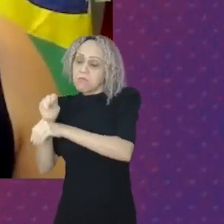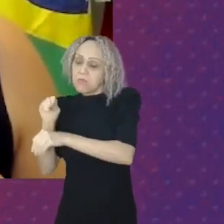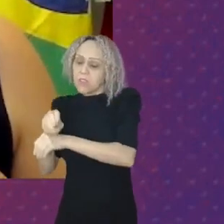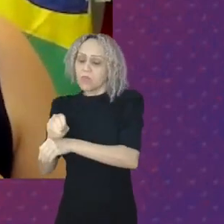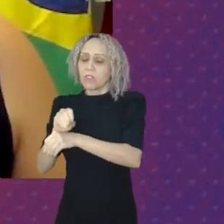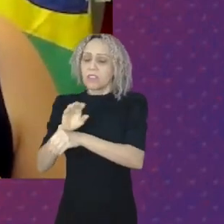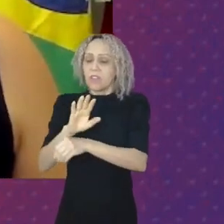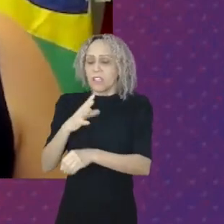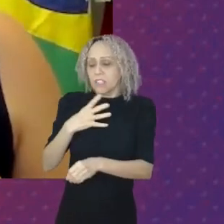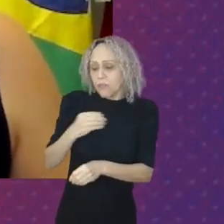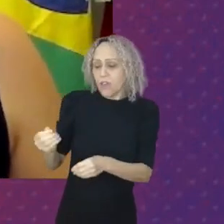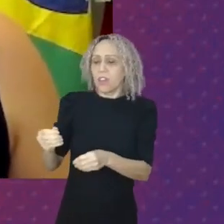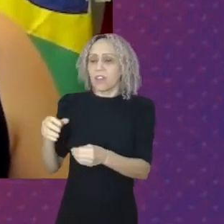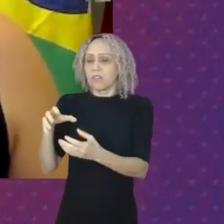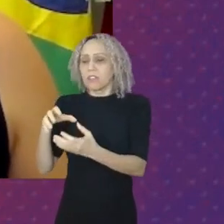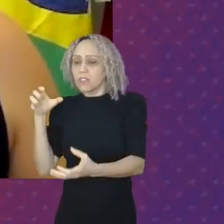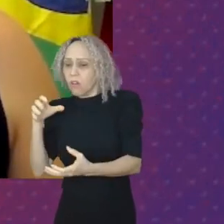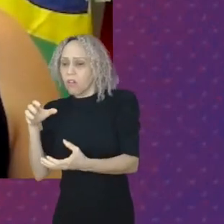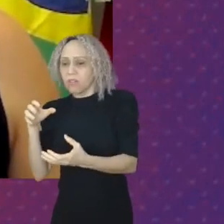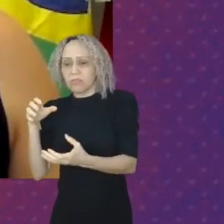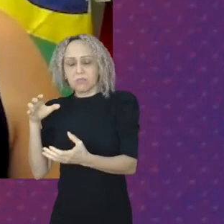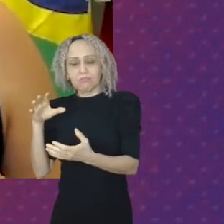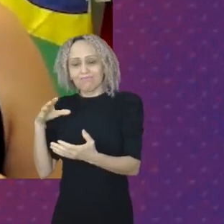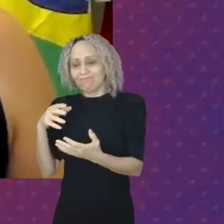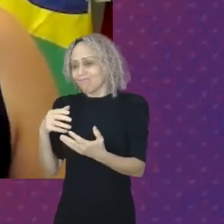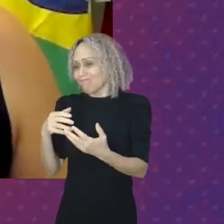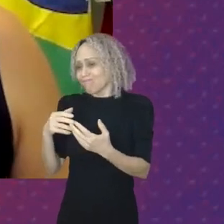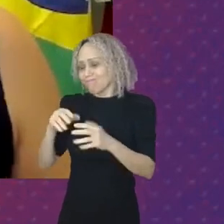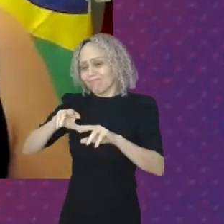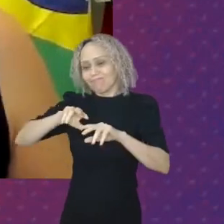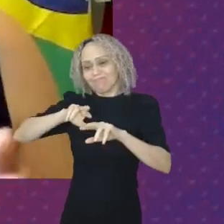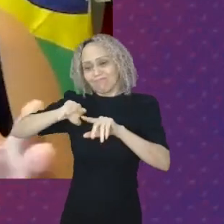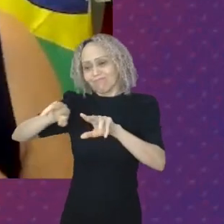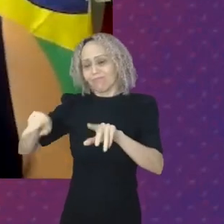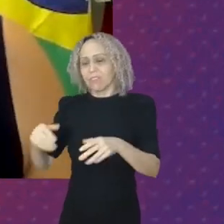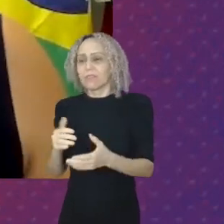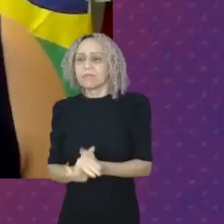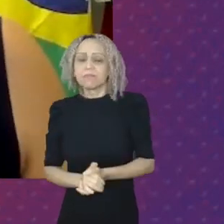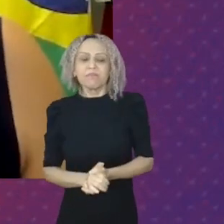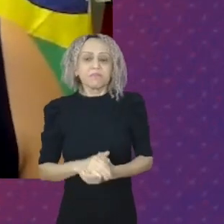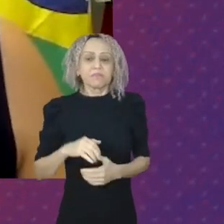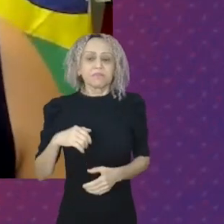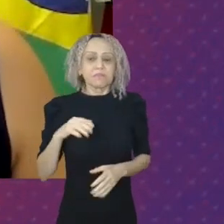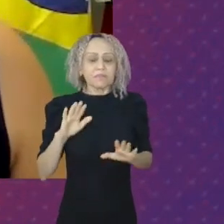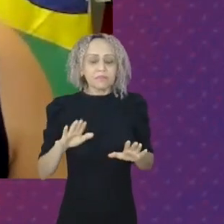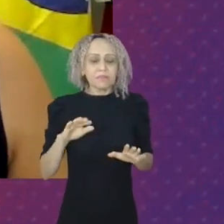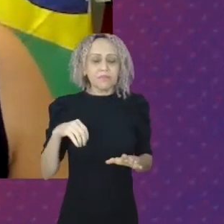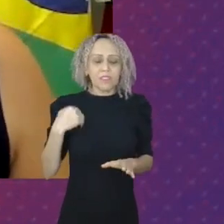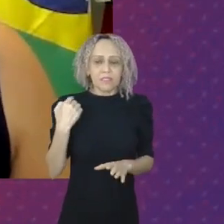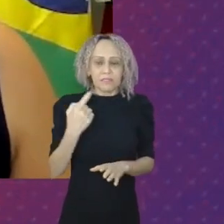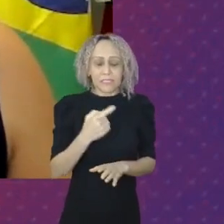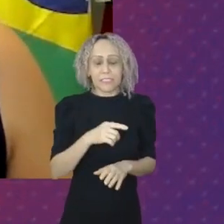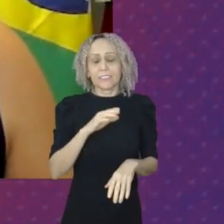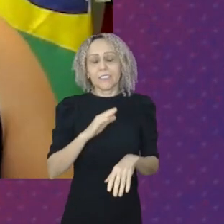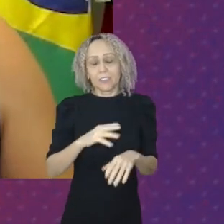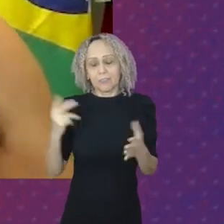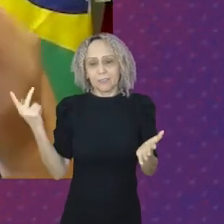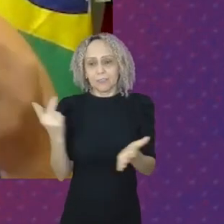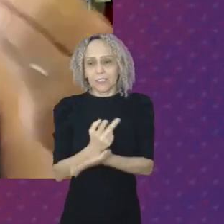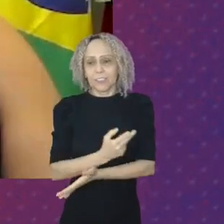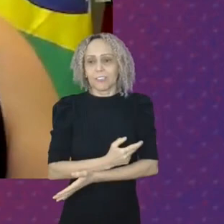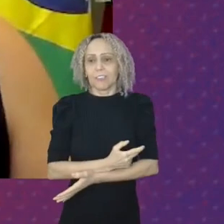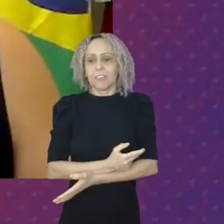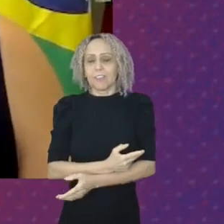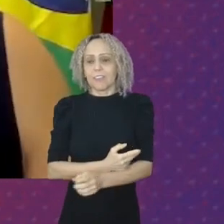especificamente desde que nós tivemos o lamentável assassinato da vereadora Marielle Franco,